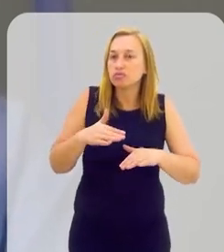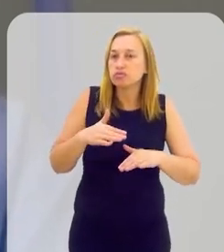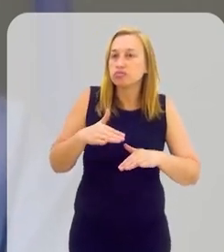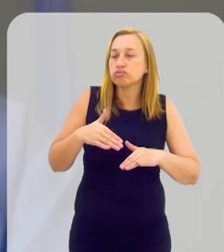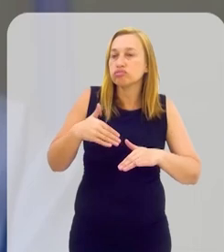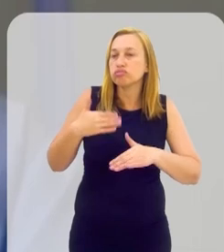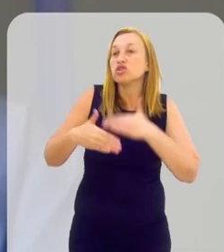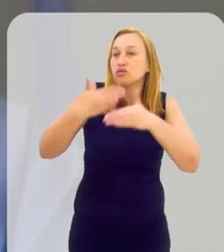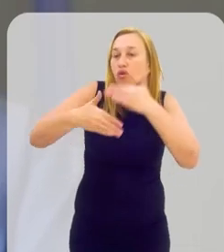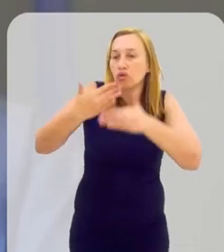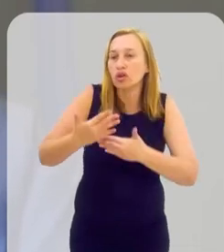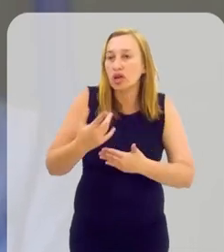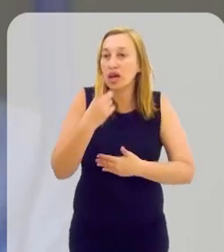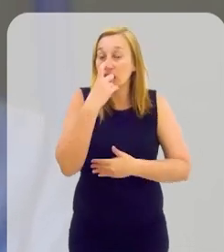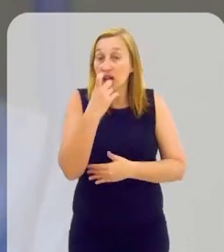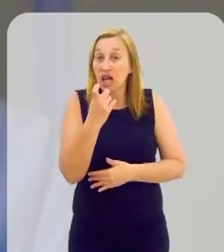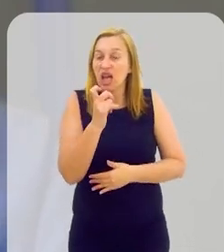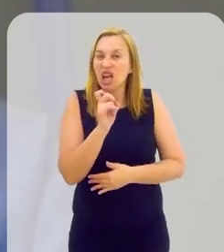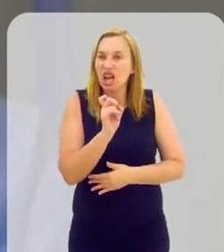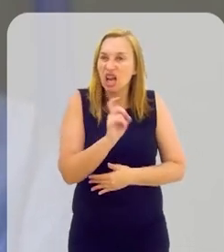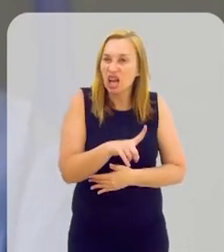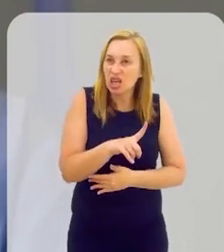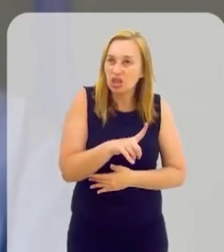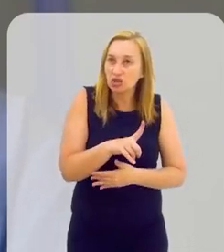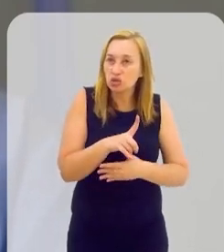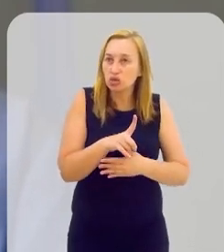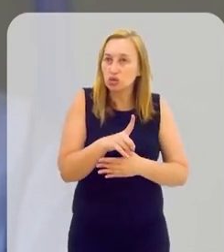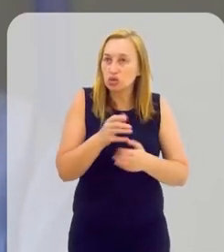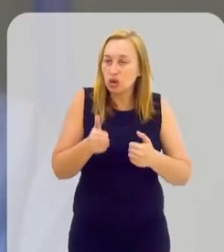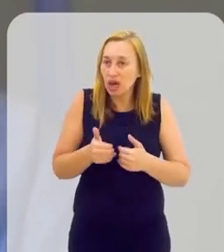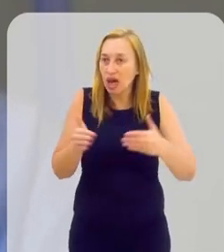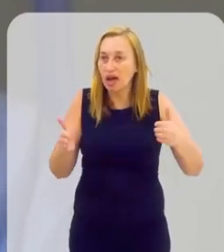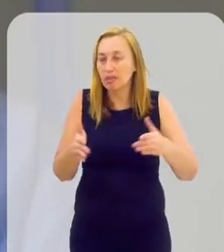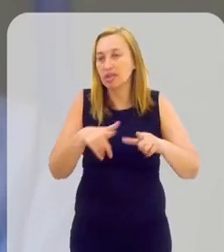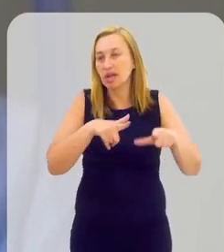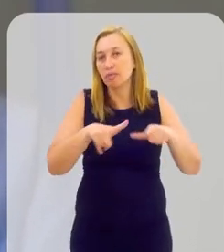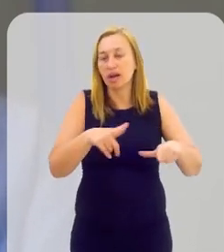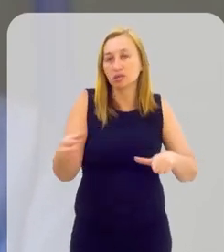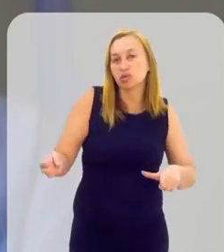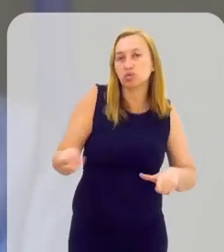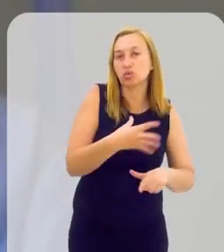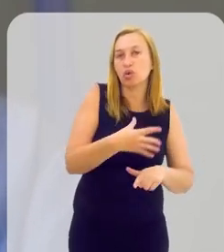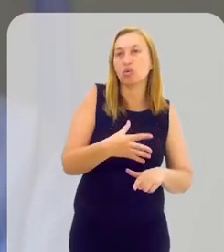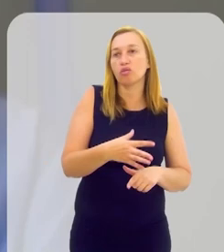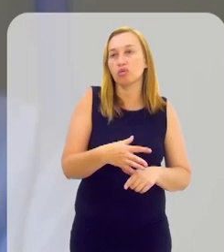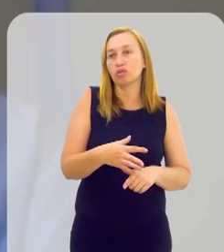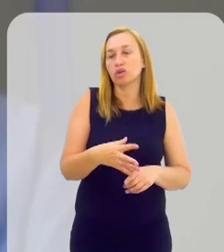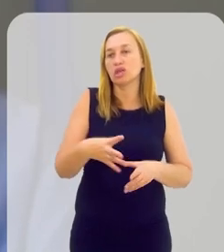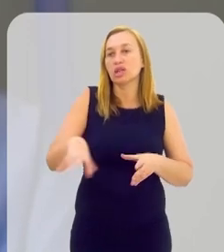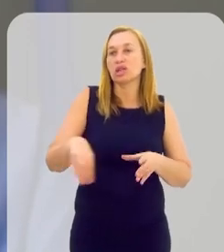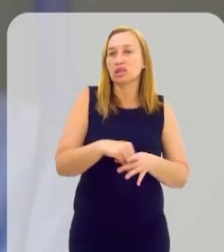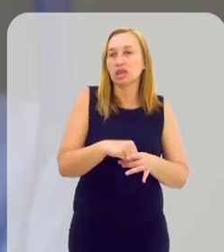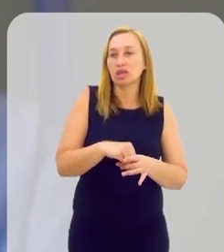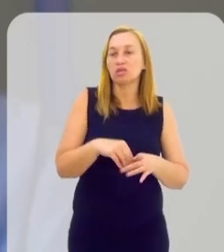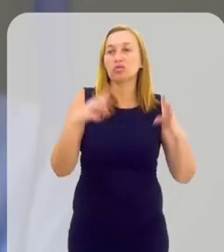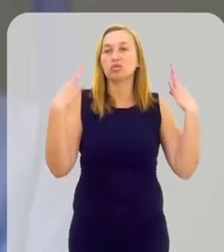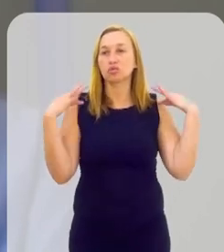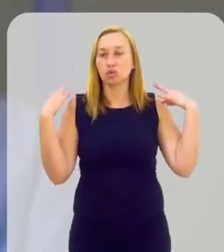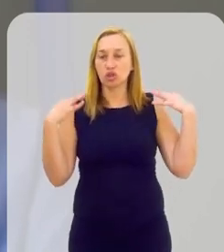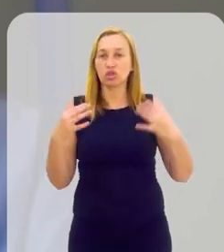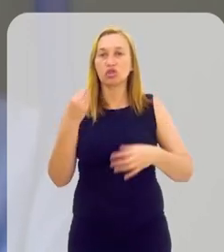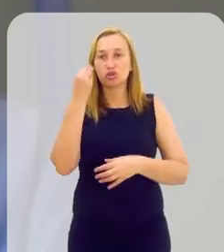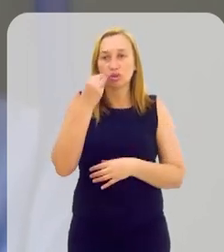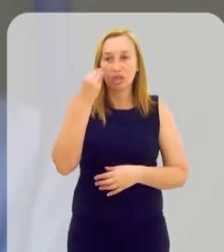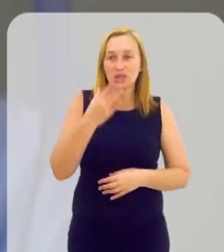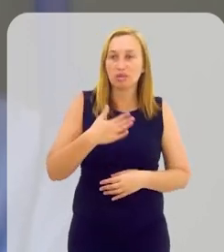móvel. Quero dizer que nichos abrem-se para serviços de perspectiva dentro da chamada turismo